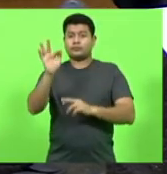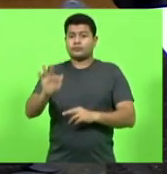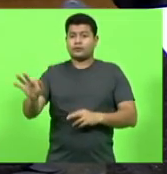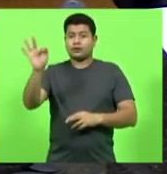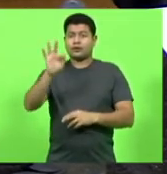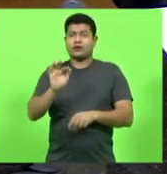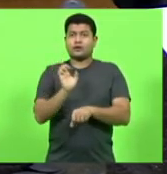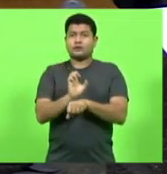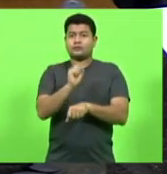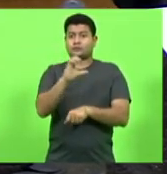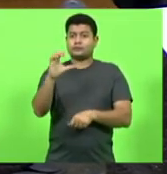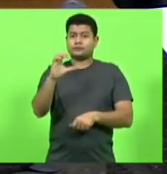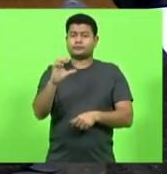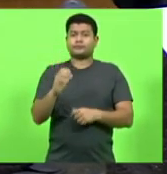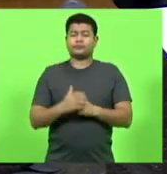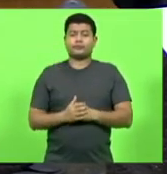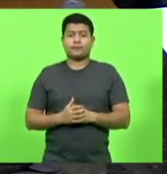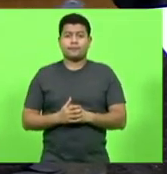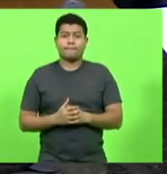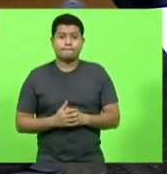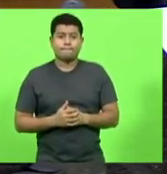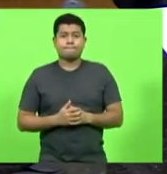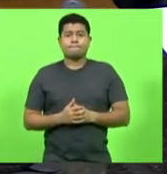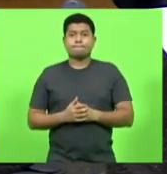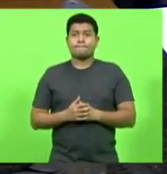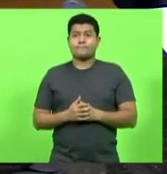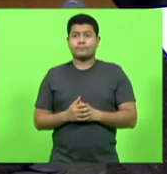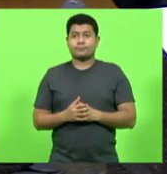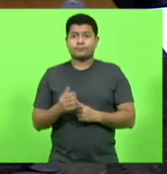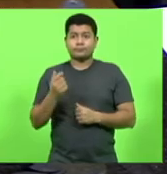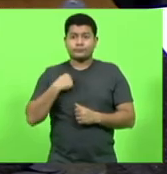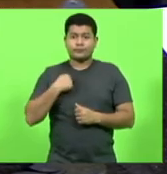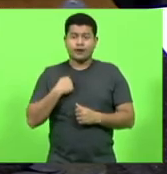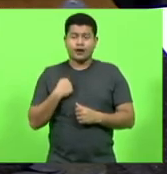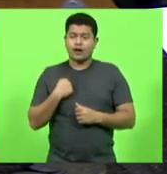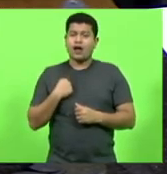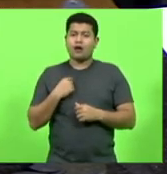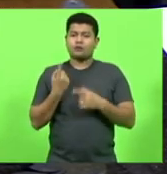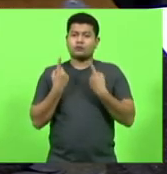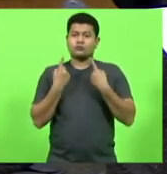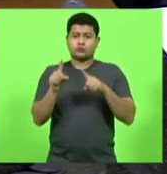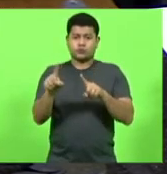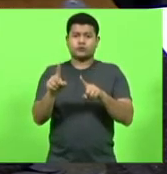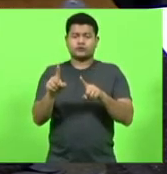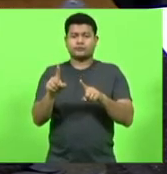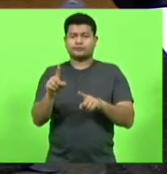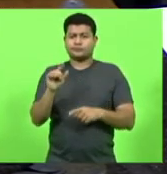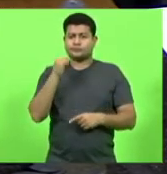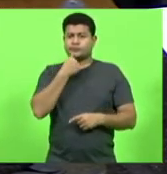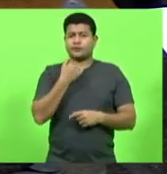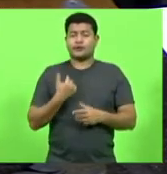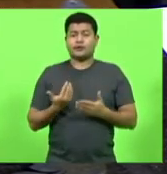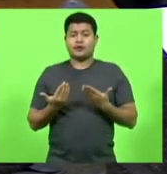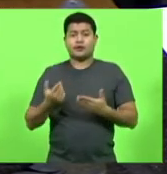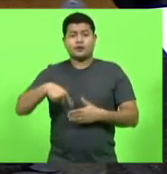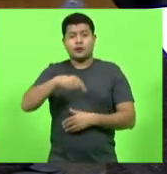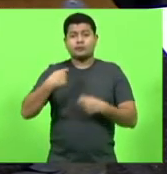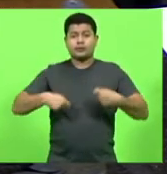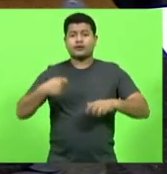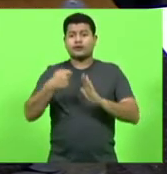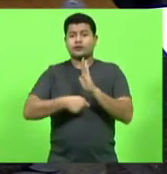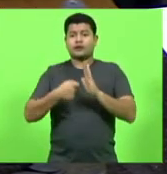Santa Catarina? Então, fica aqui o meu descontentamento nesse sentido. Então, temos é que brigar,